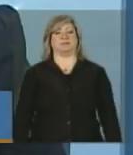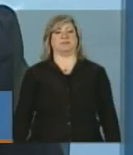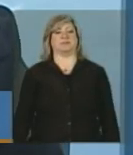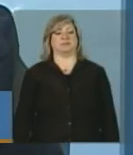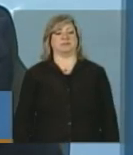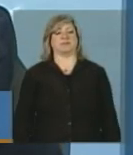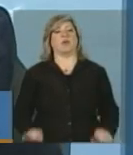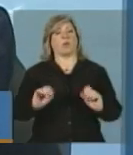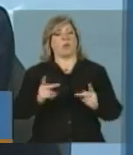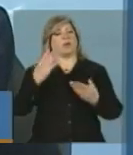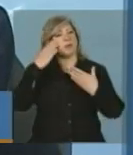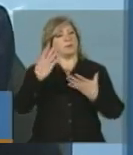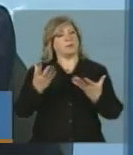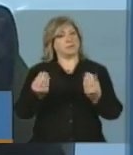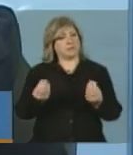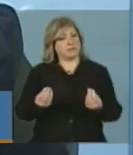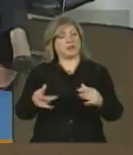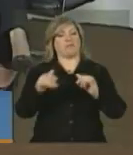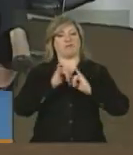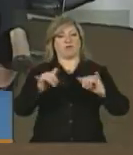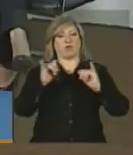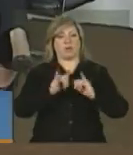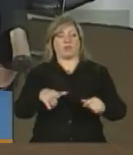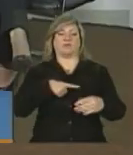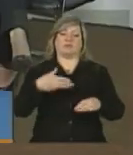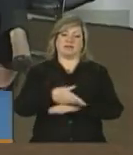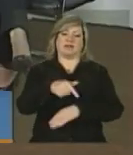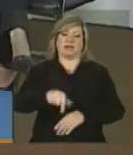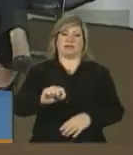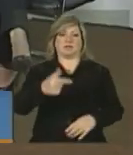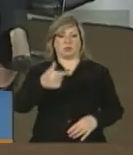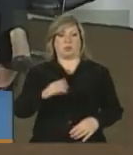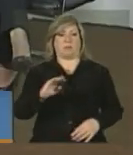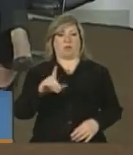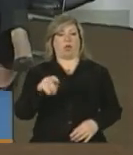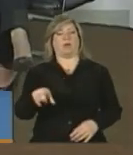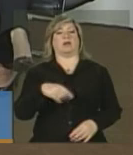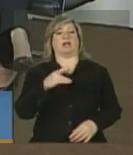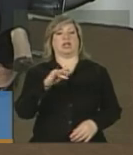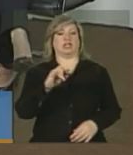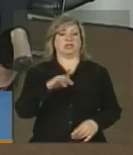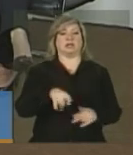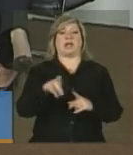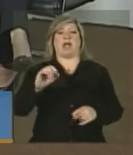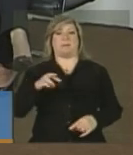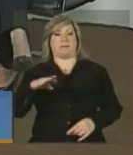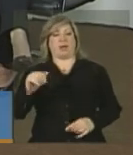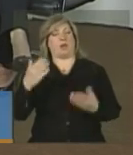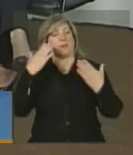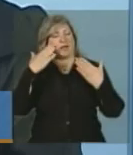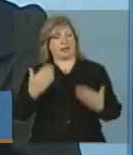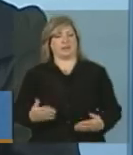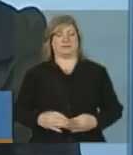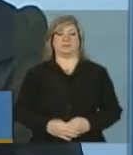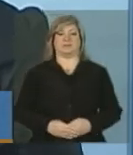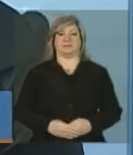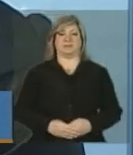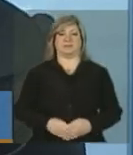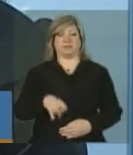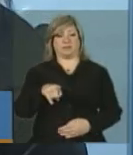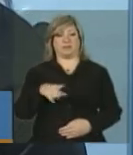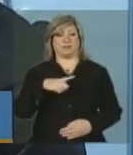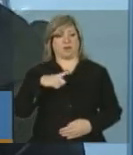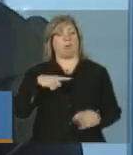muito obrigada, meninas, pela obrigada. Informação de vocês, por participarem com a gente nesse bloco. Cristina, Camila. Obrigada. Obrigada. Bom,